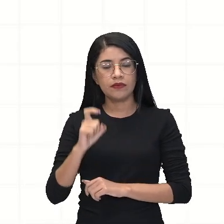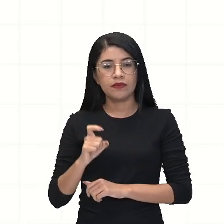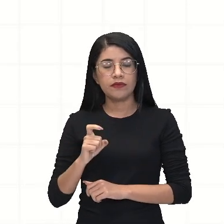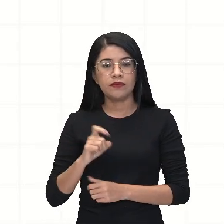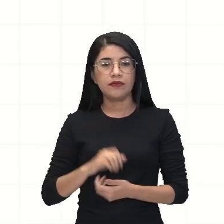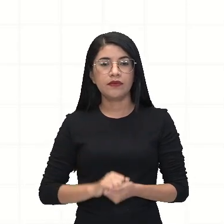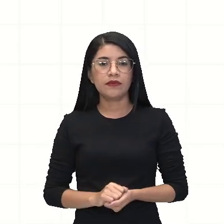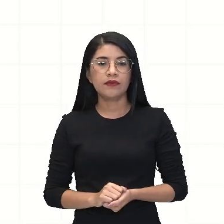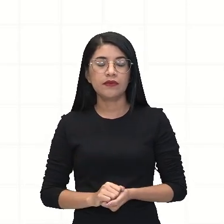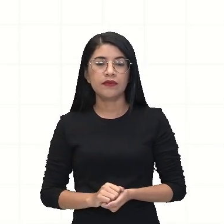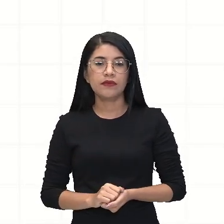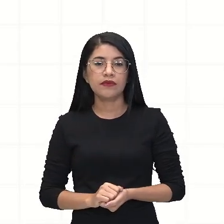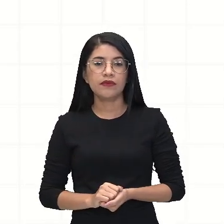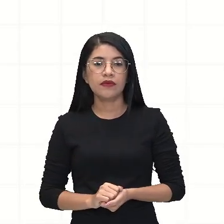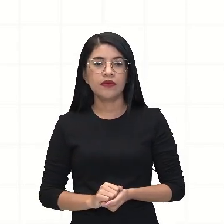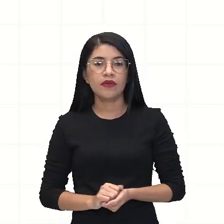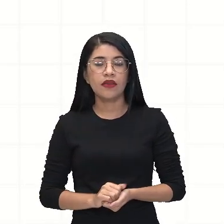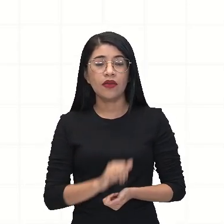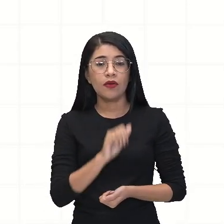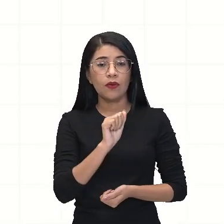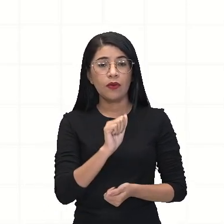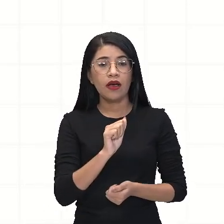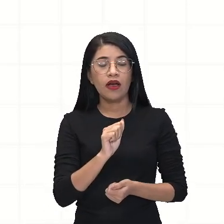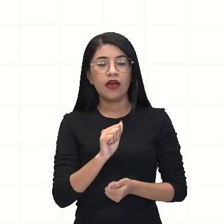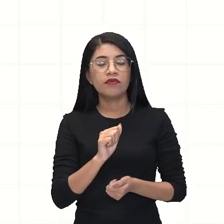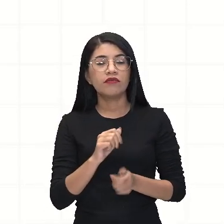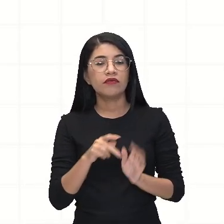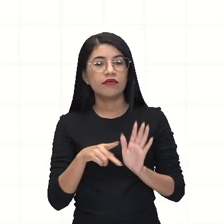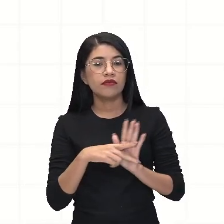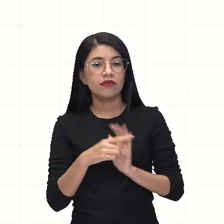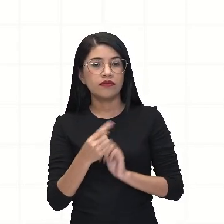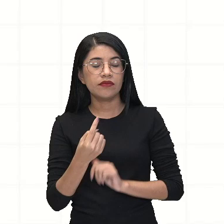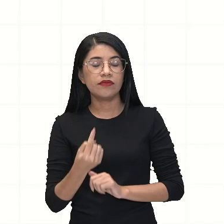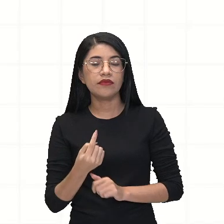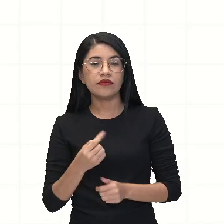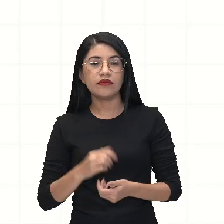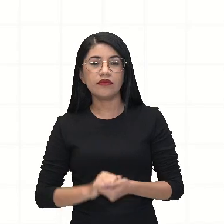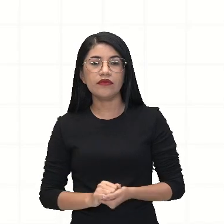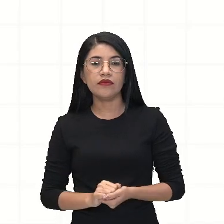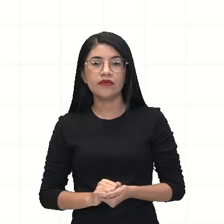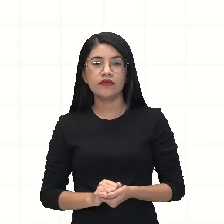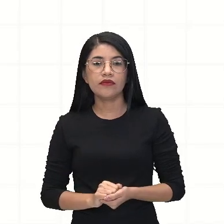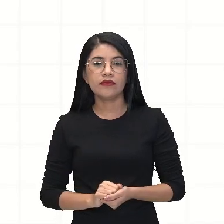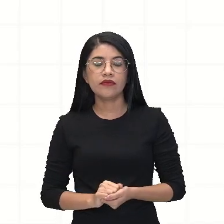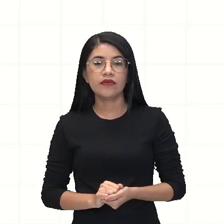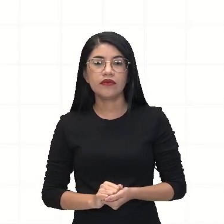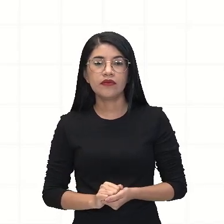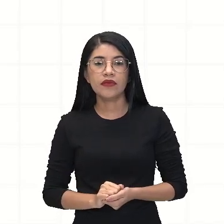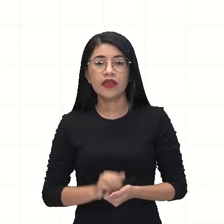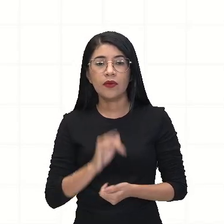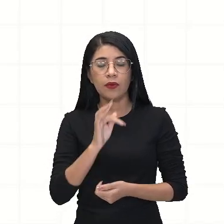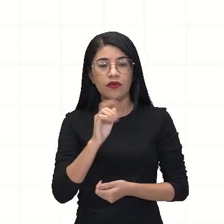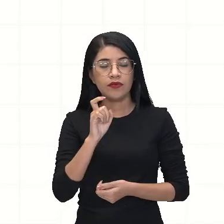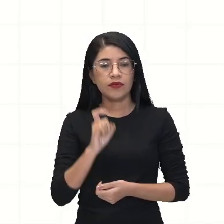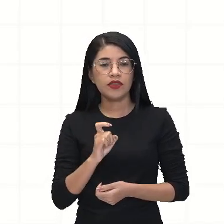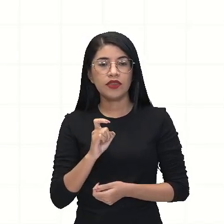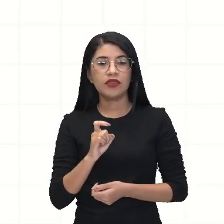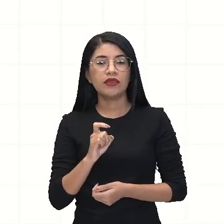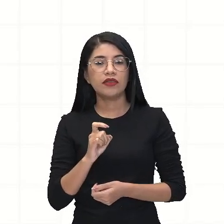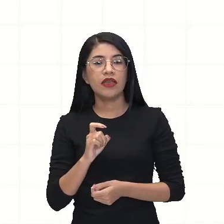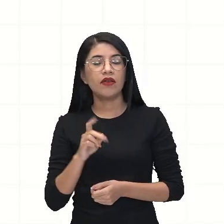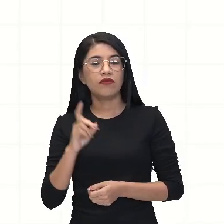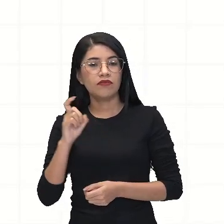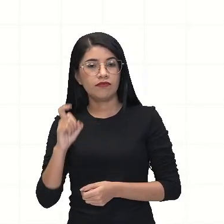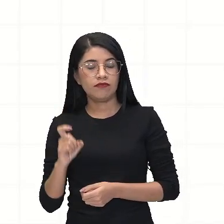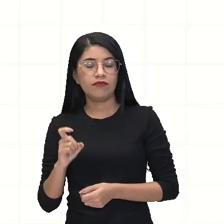sendo que esse A vai ser igual a 1, né? Então, f de x vai ser o próprio x. Ou seja,